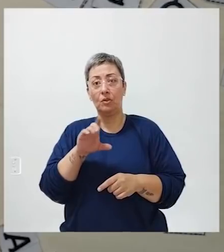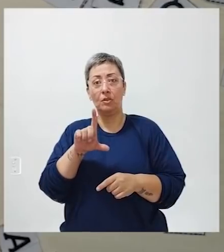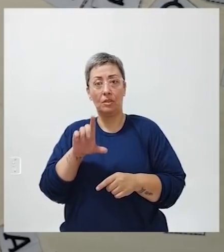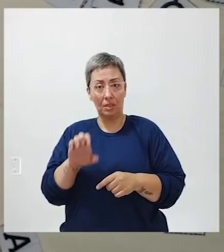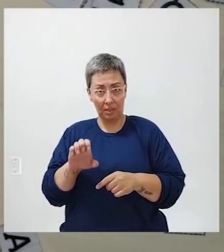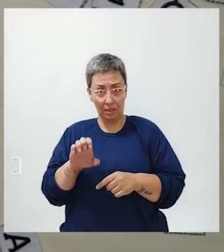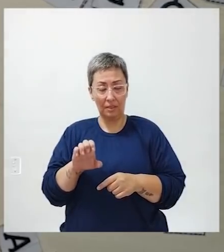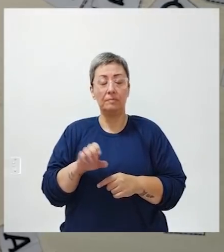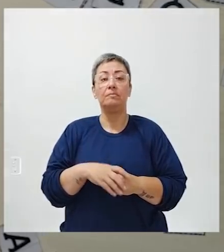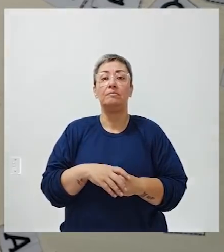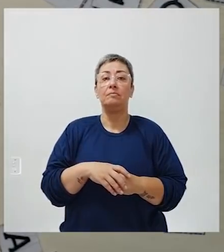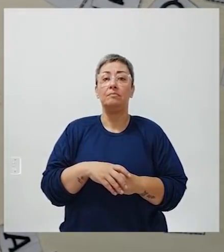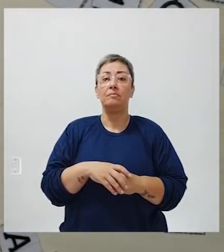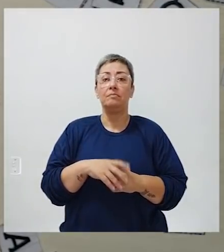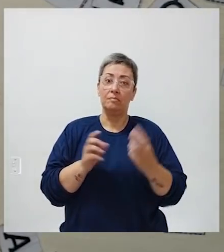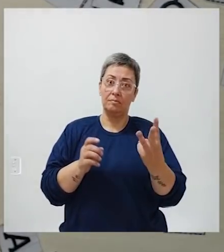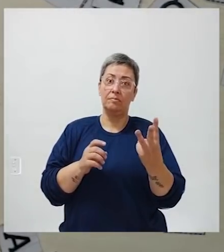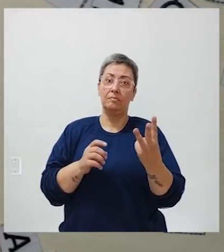Picolé.